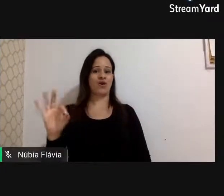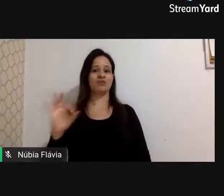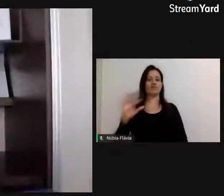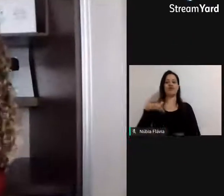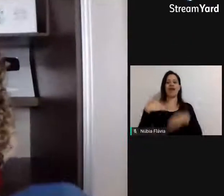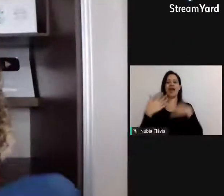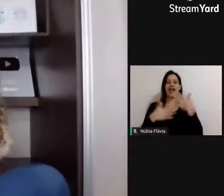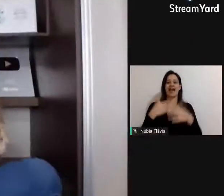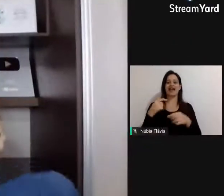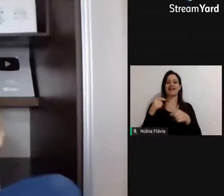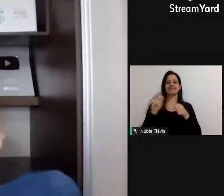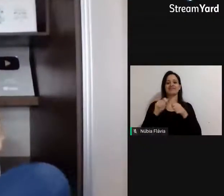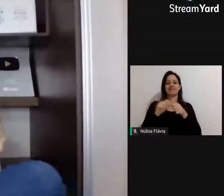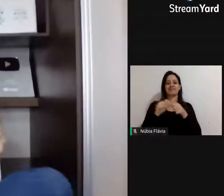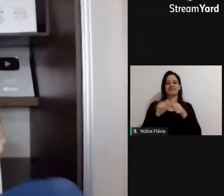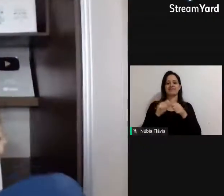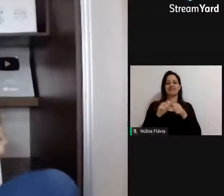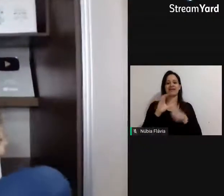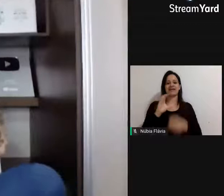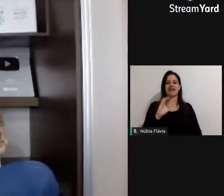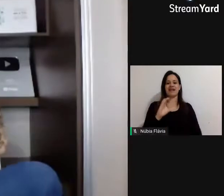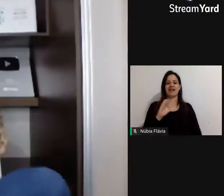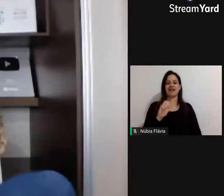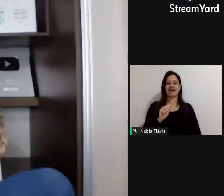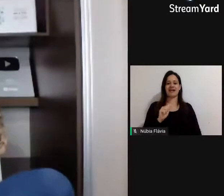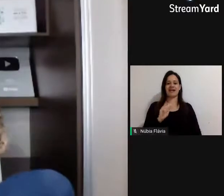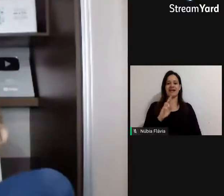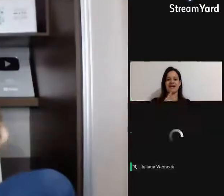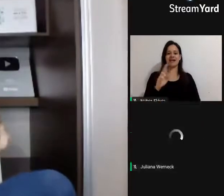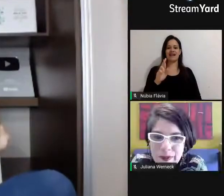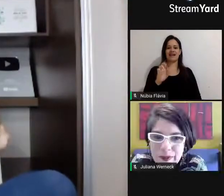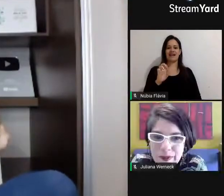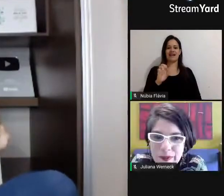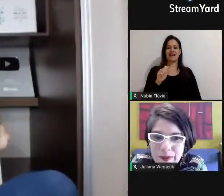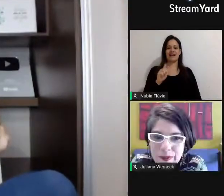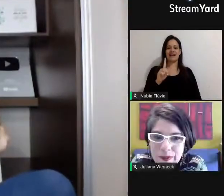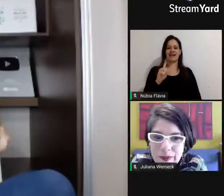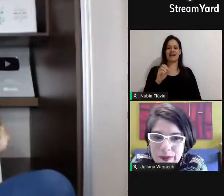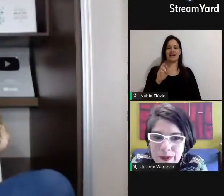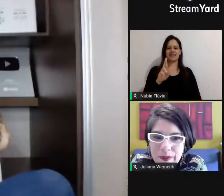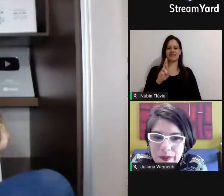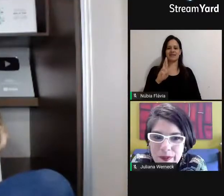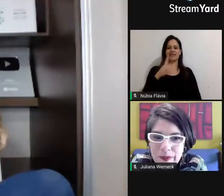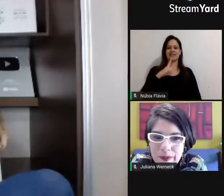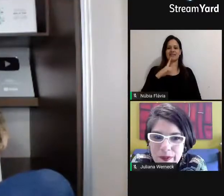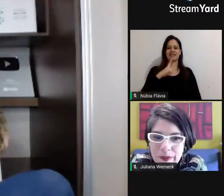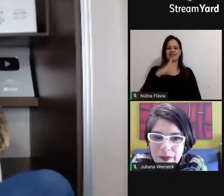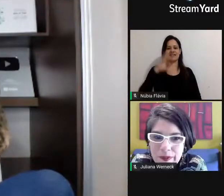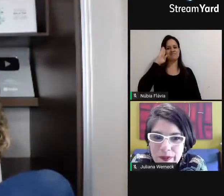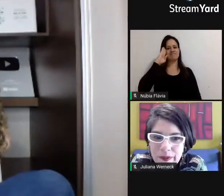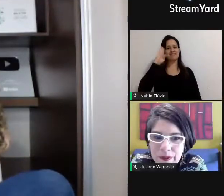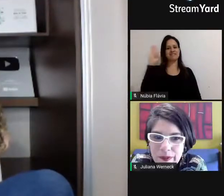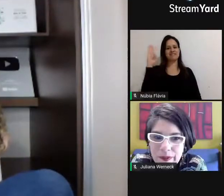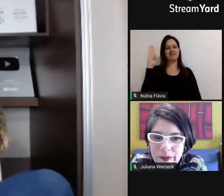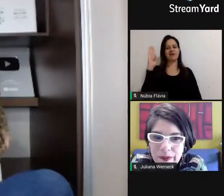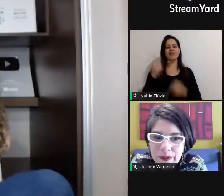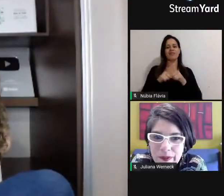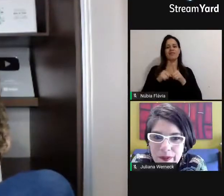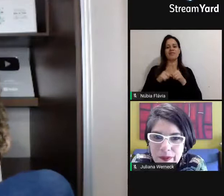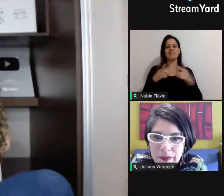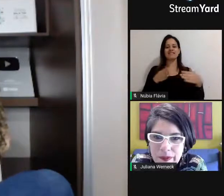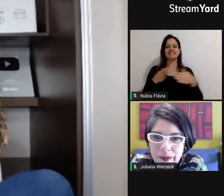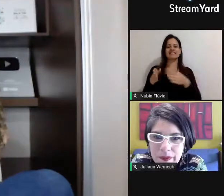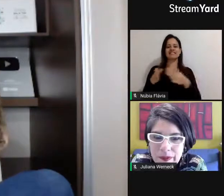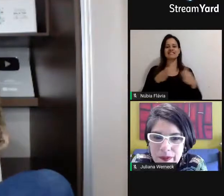carreador do sítio do pai dele. Carreador aqui no interior, você tem a estrada principal e tem uma estradinha de